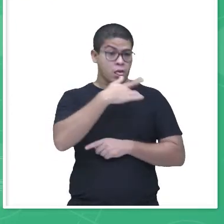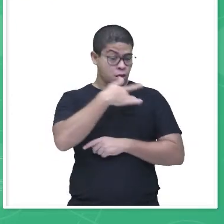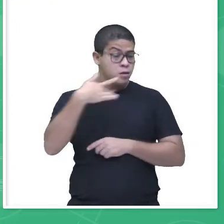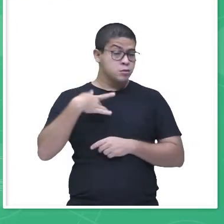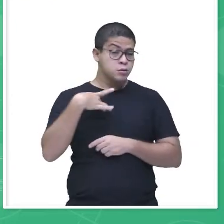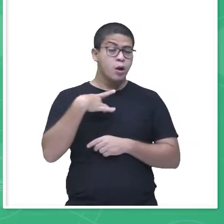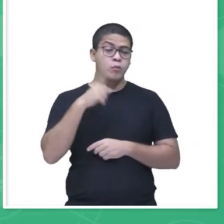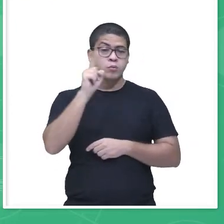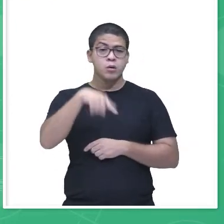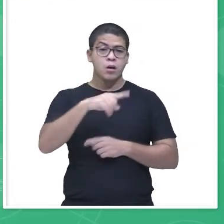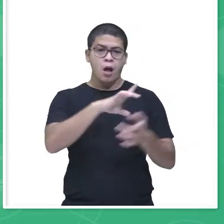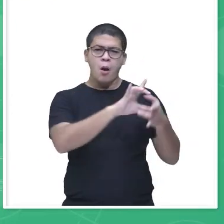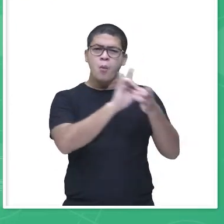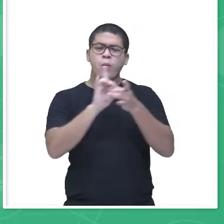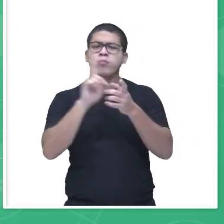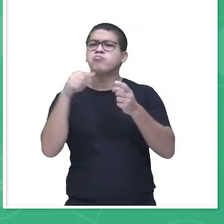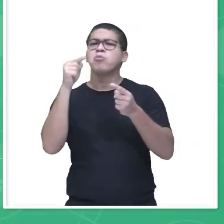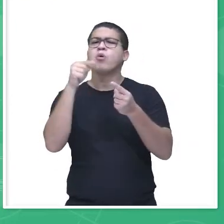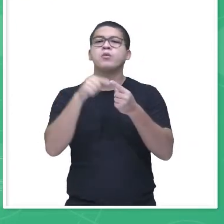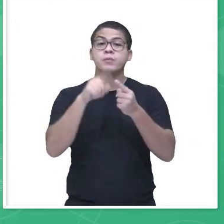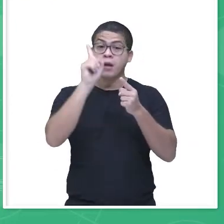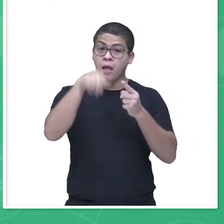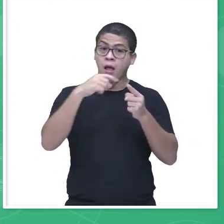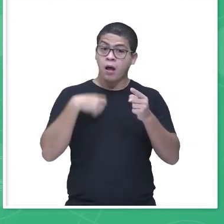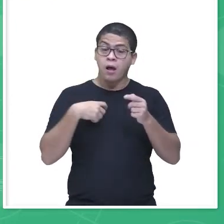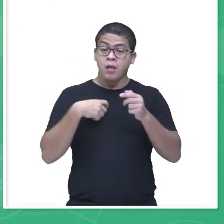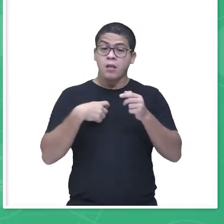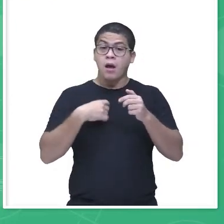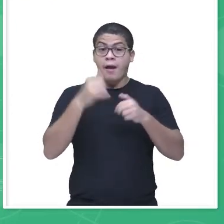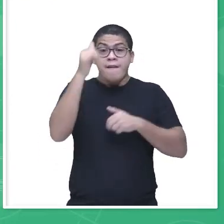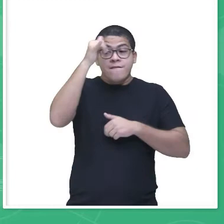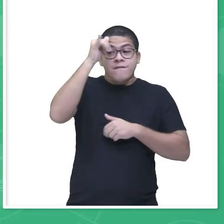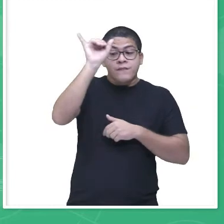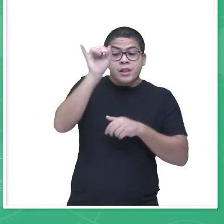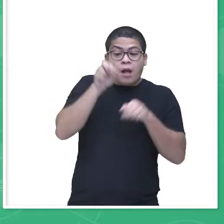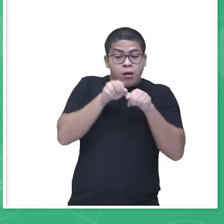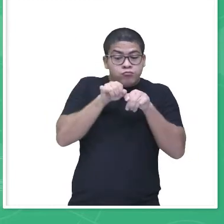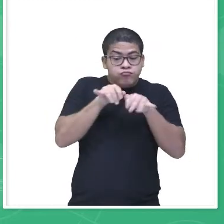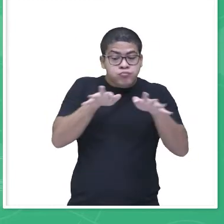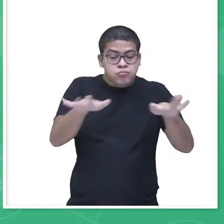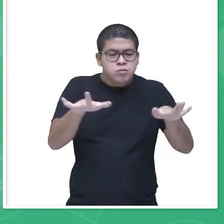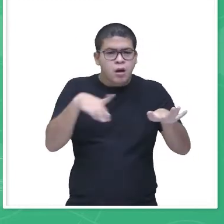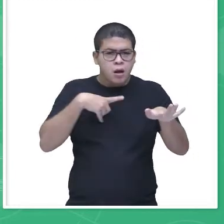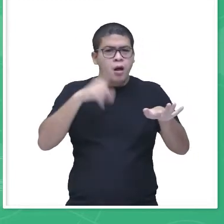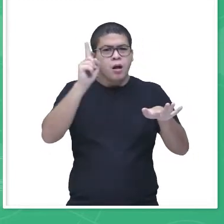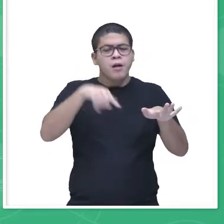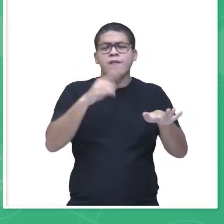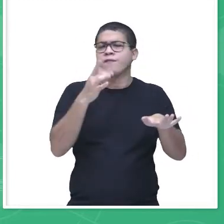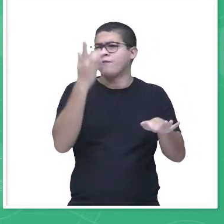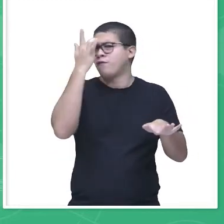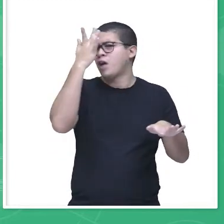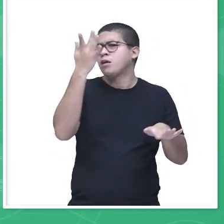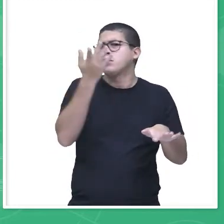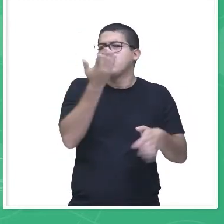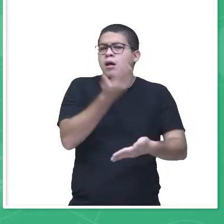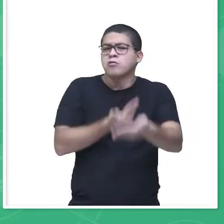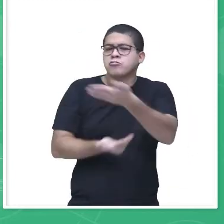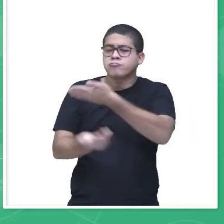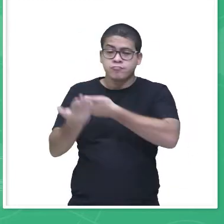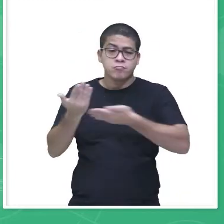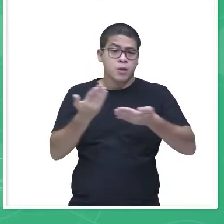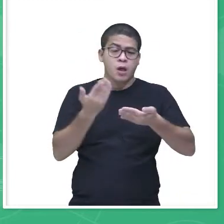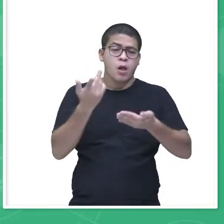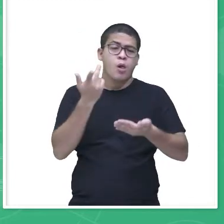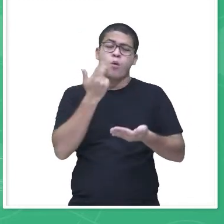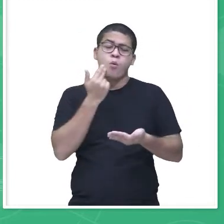O objetivo dela é evitar a transmissão de doenças e facilitar o convívio social em lugares comuns.